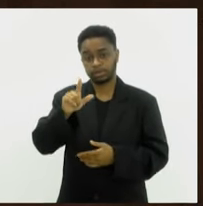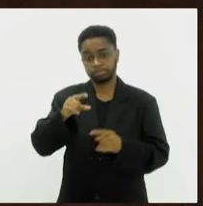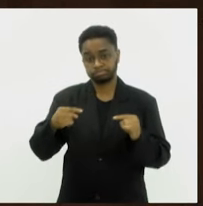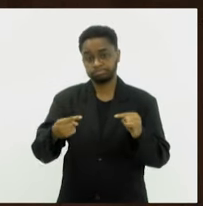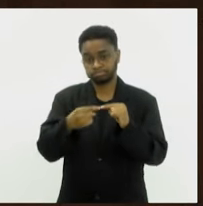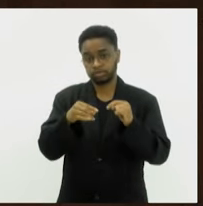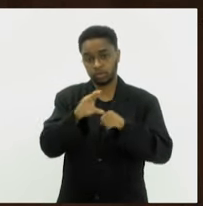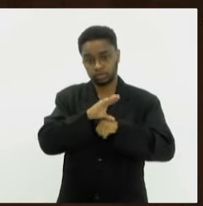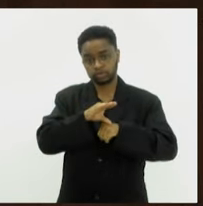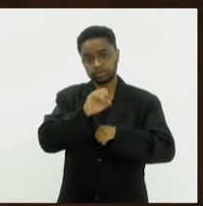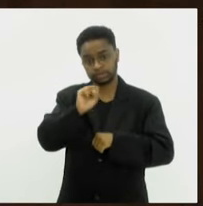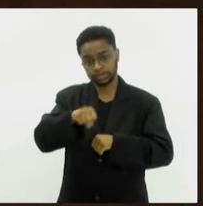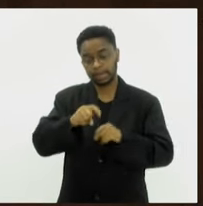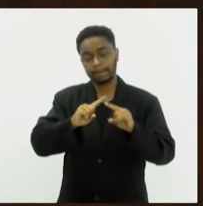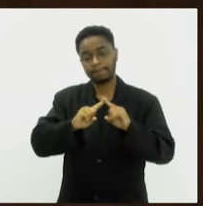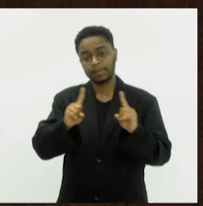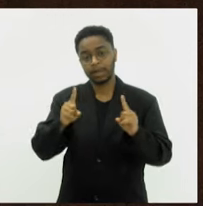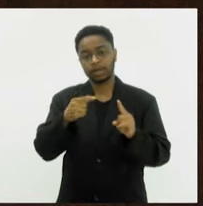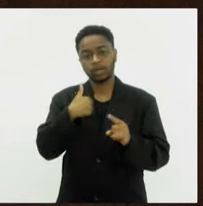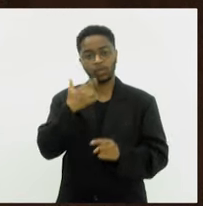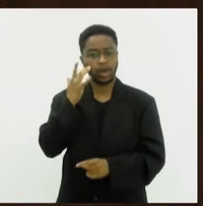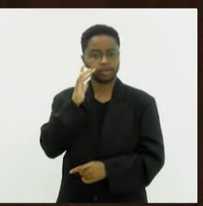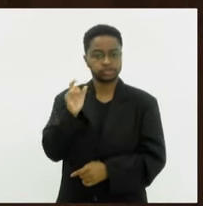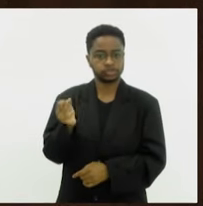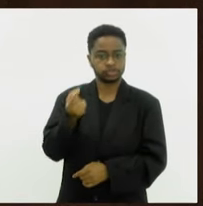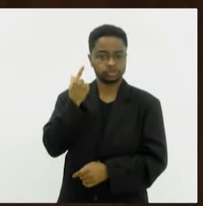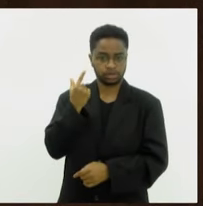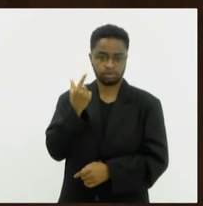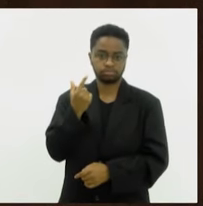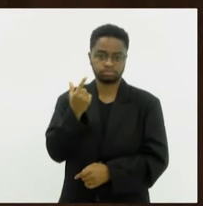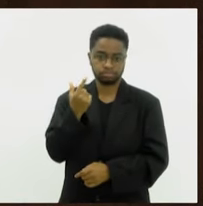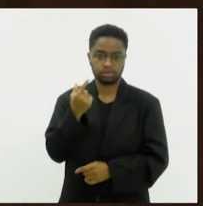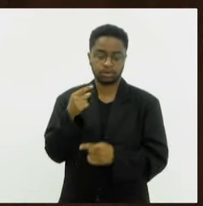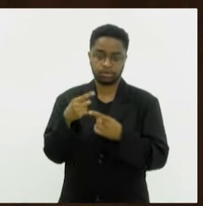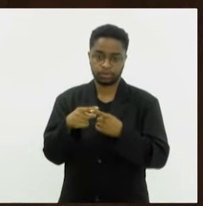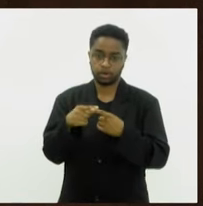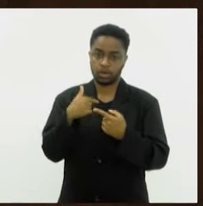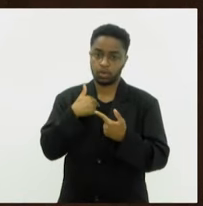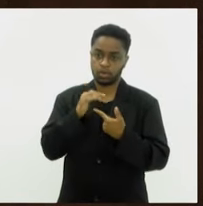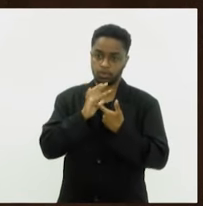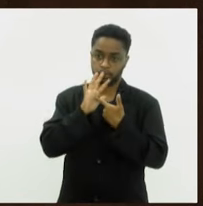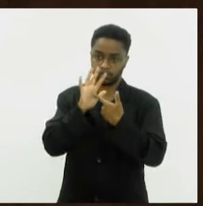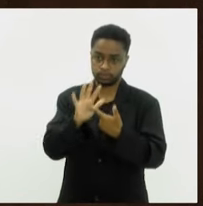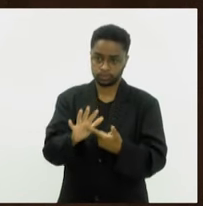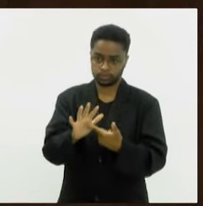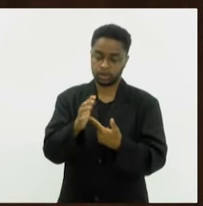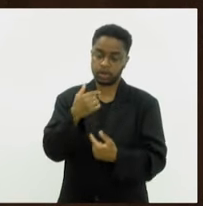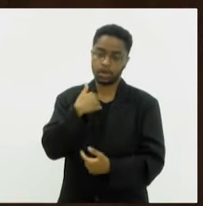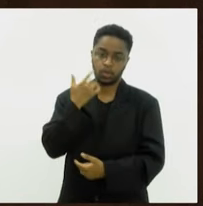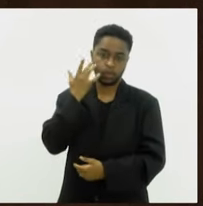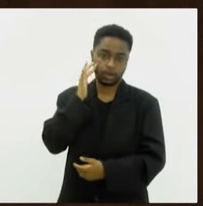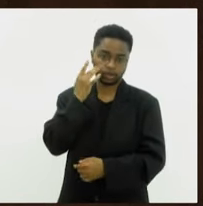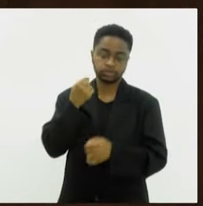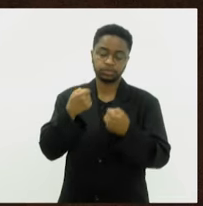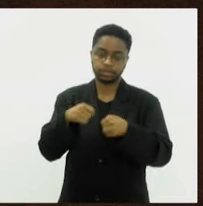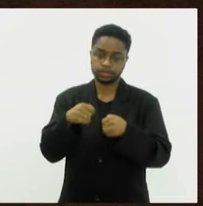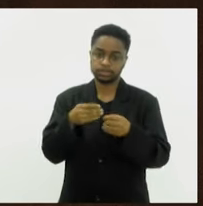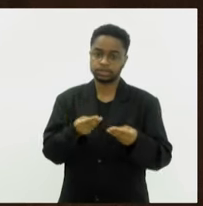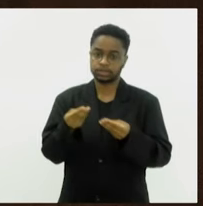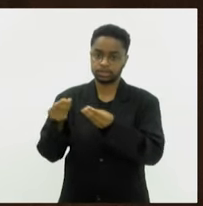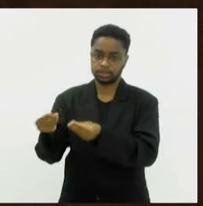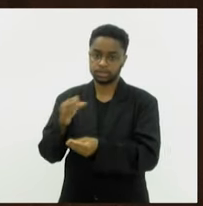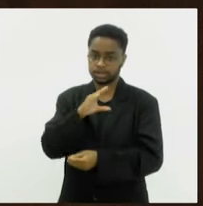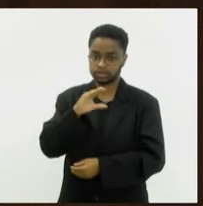constitucional. Eu só estranho. Eu estou assinalando que eu acho que deveria passar na CCJ.